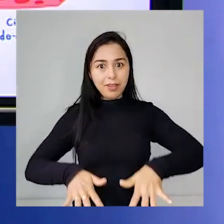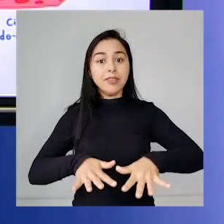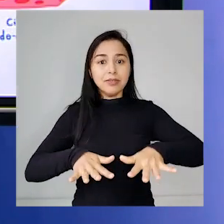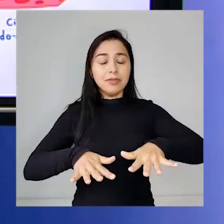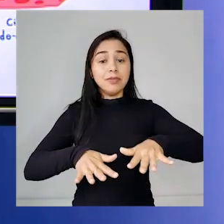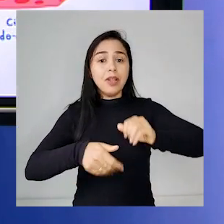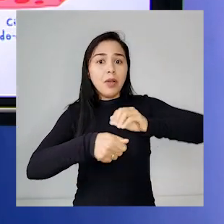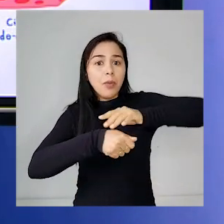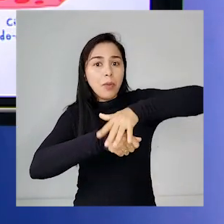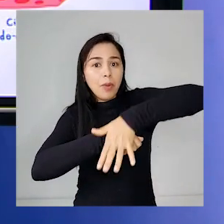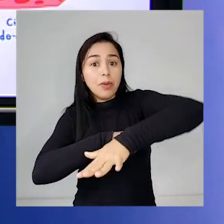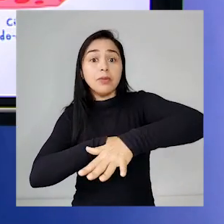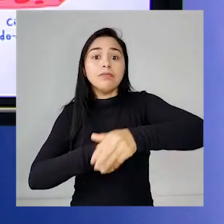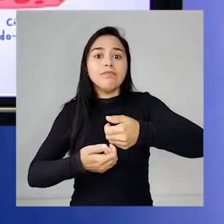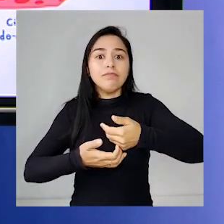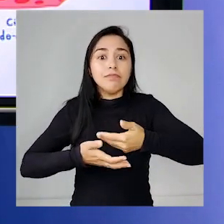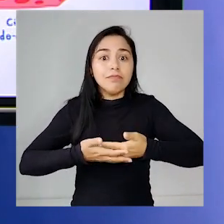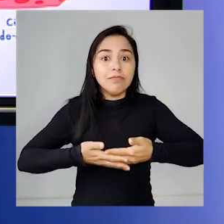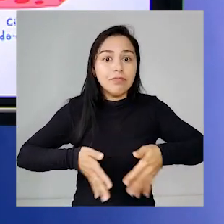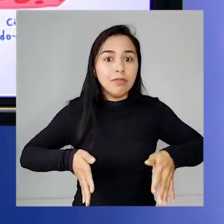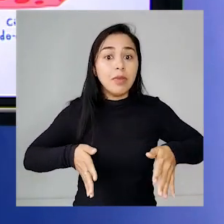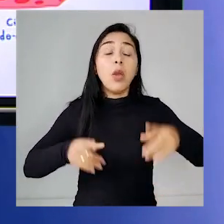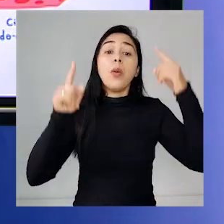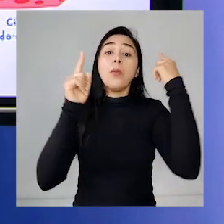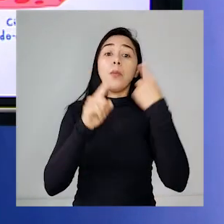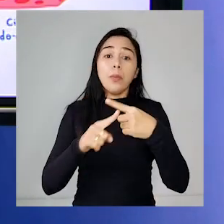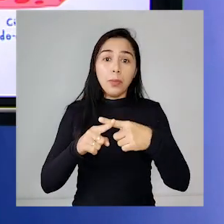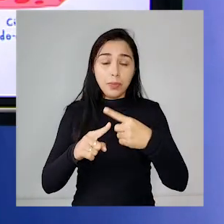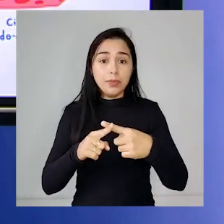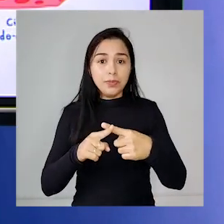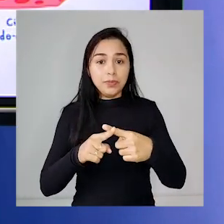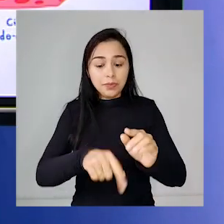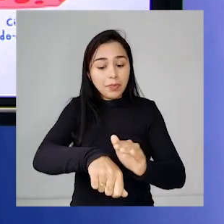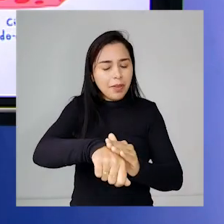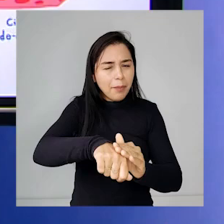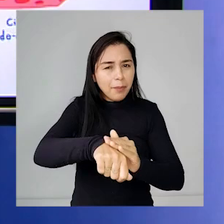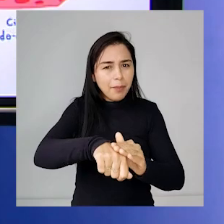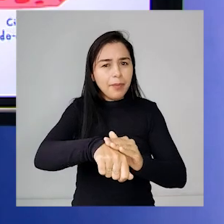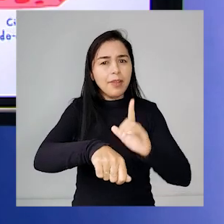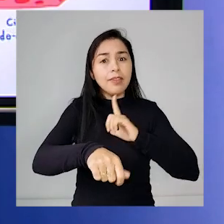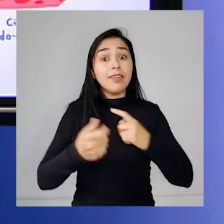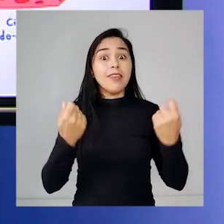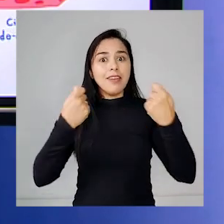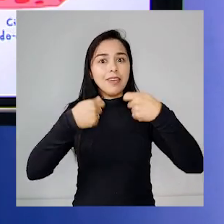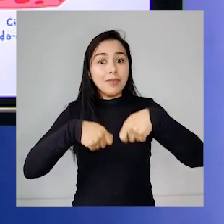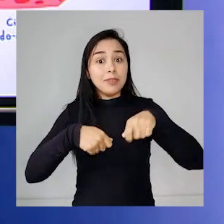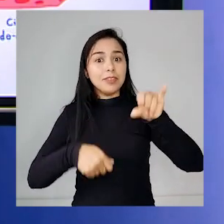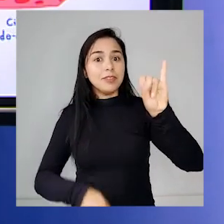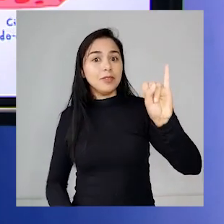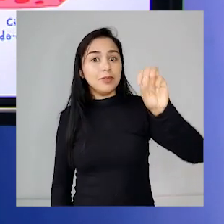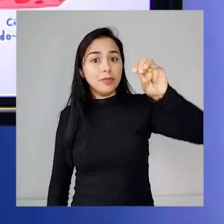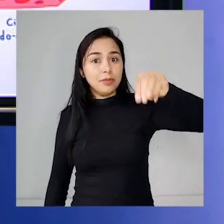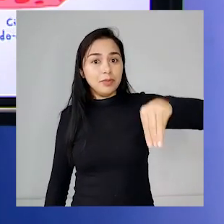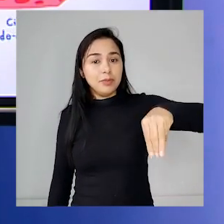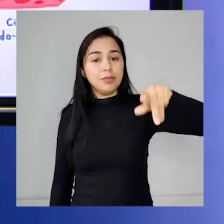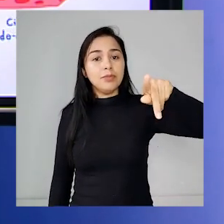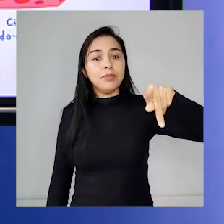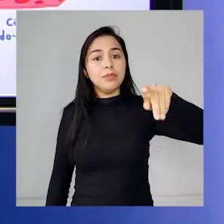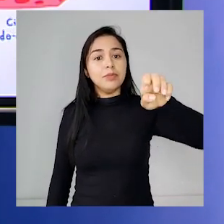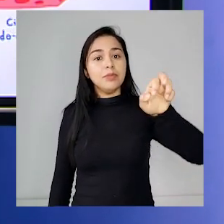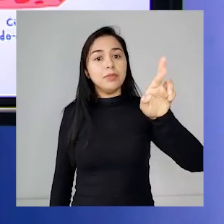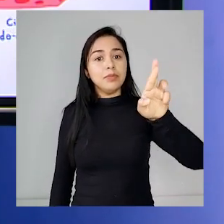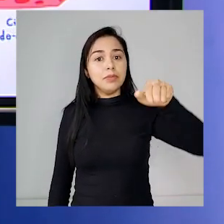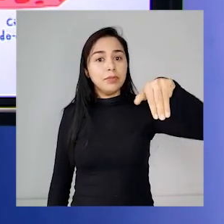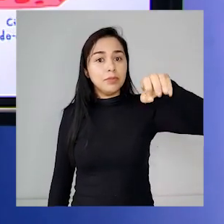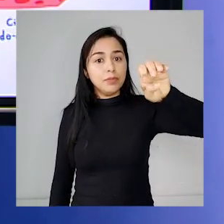dá por meio da impermeabilidade que a pele tem, ou seja, ela não permite que a água